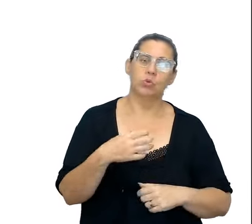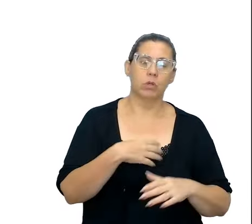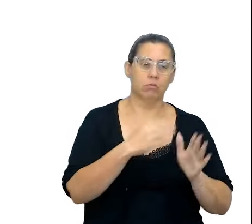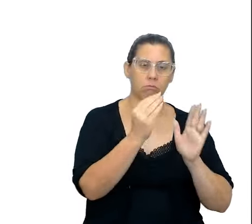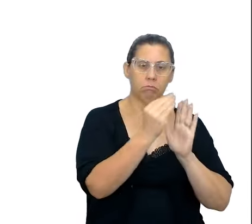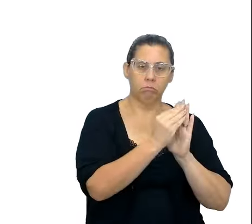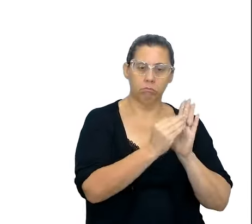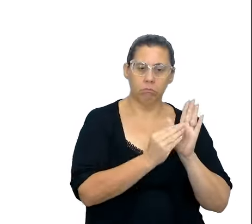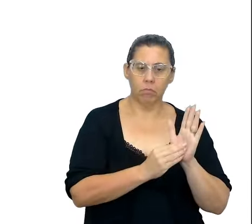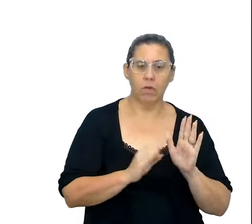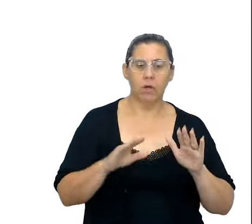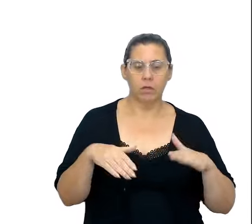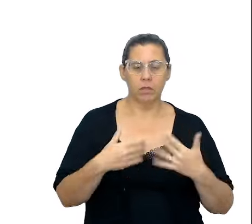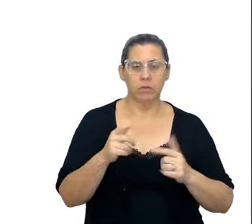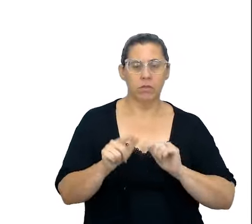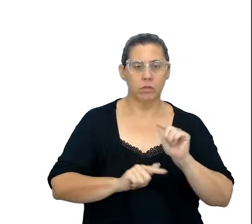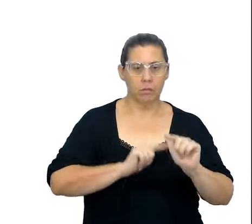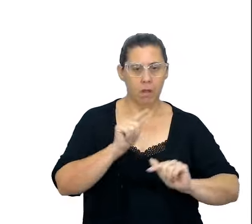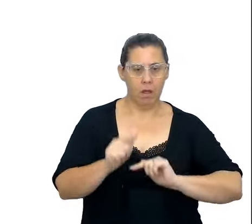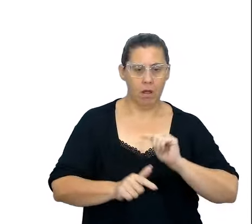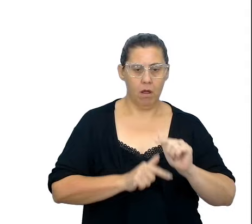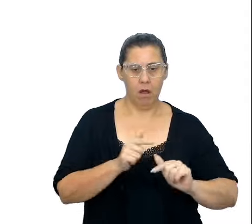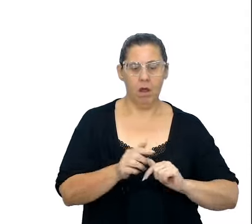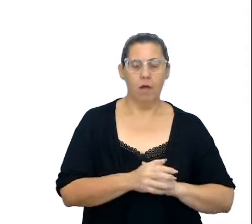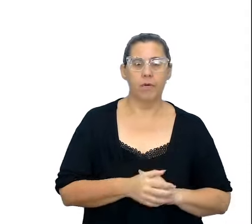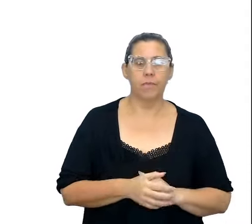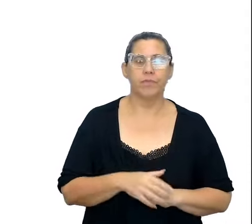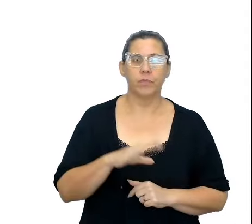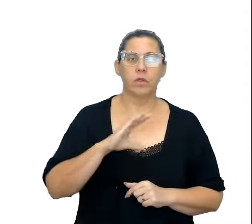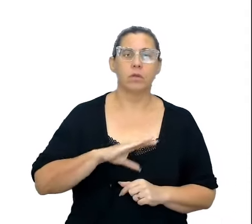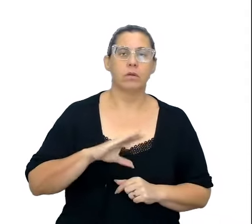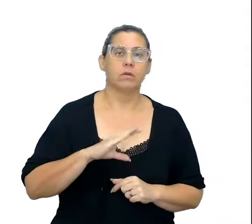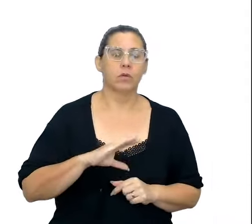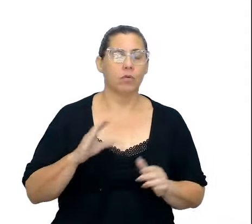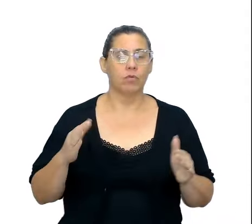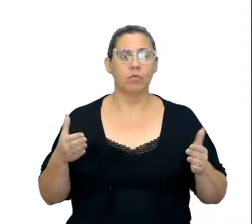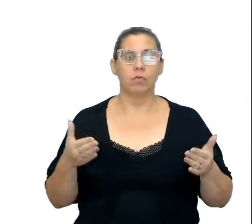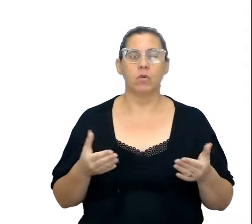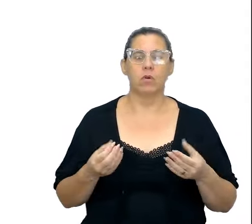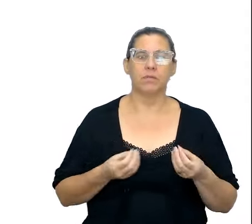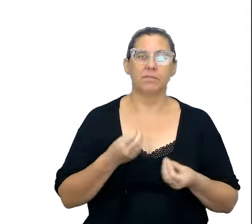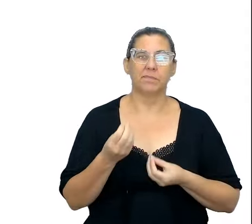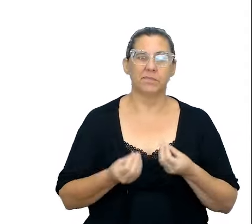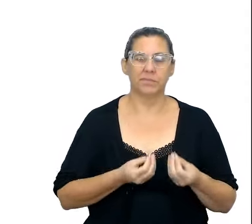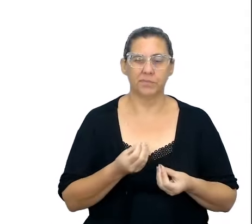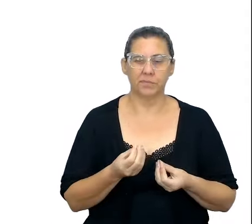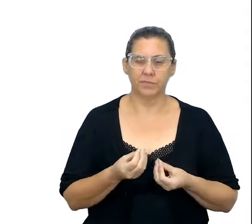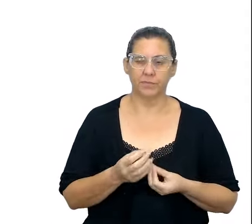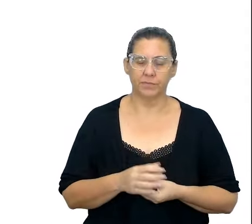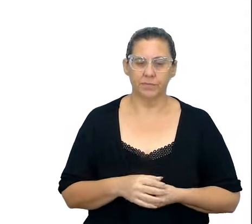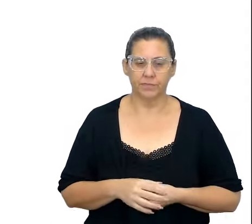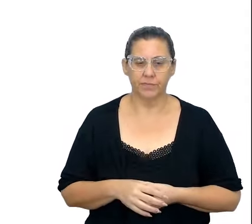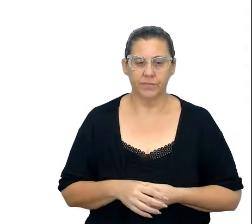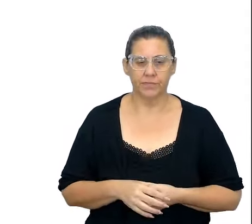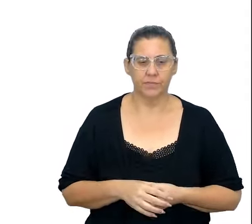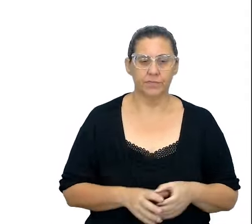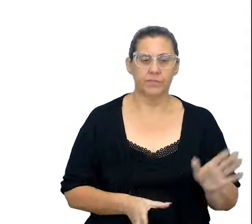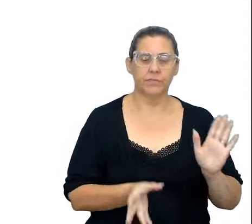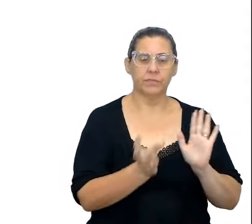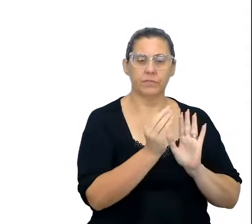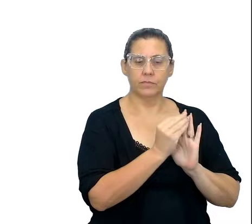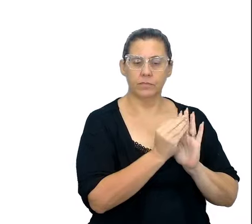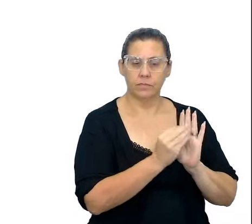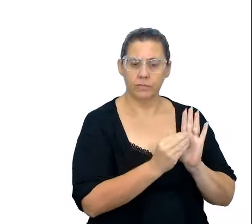componente. Então, a gente trabalha, né, a língua portuguesa focando todos esses eixos que estão aqui colocados, mas a